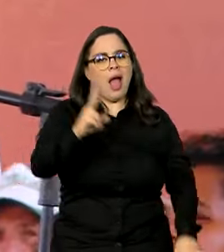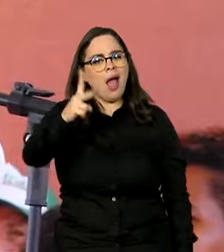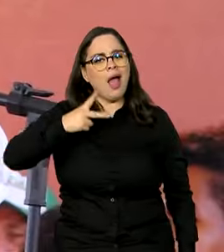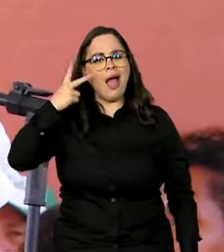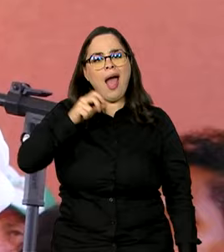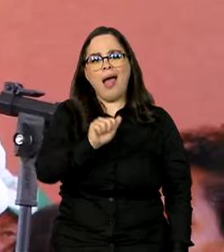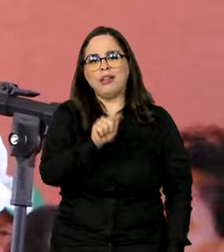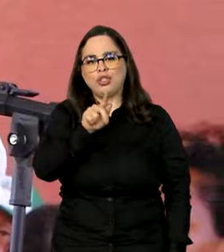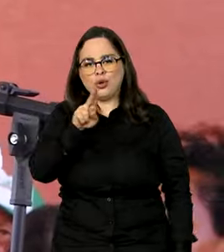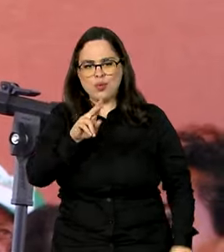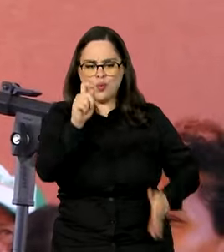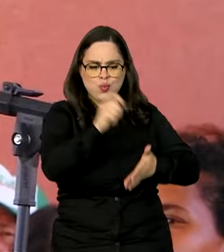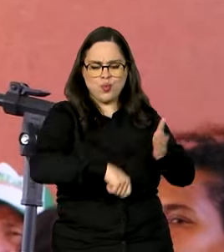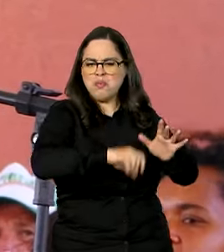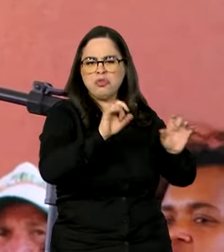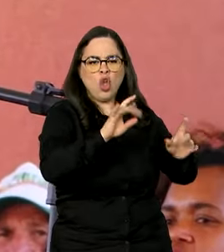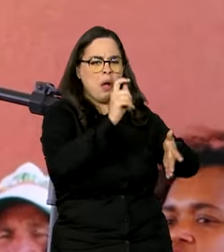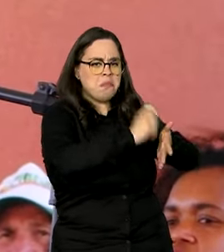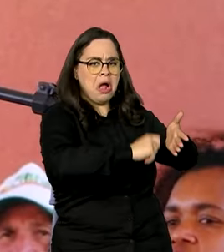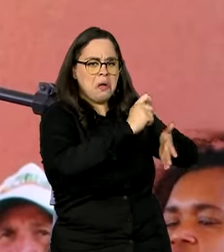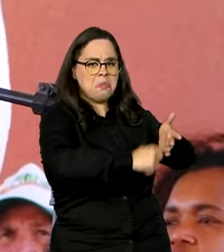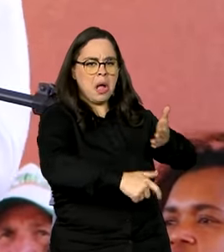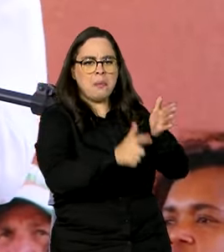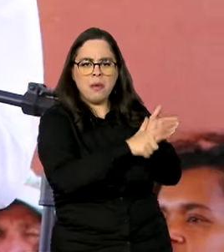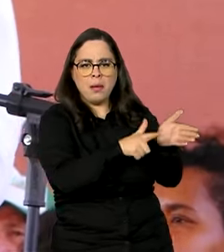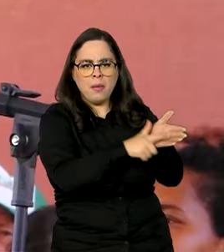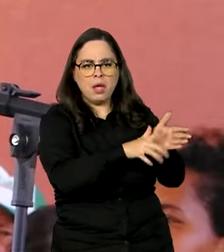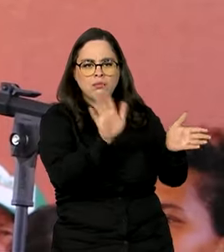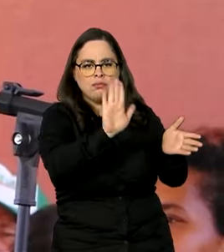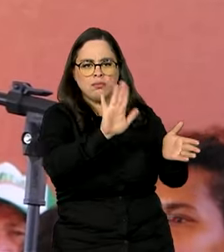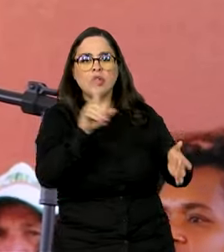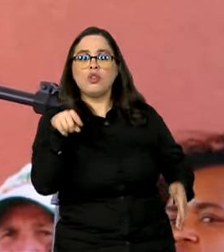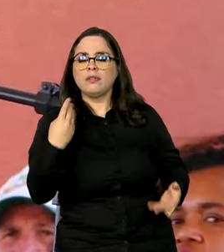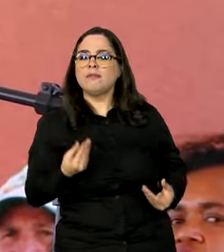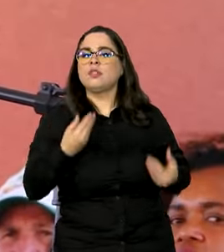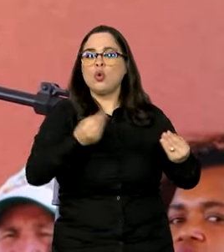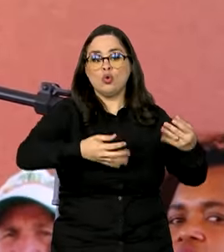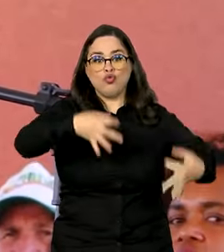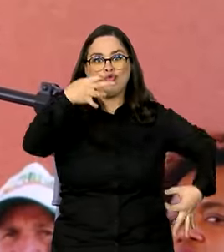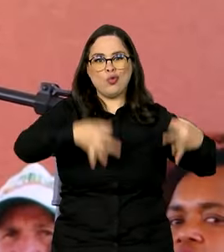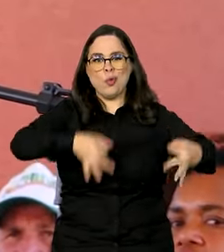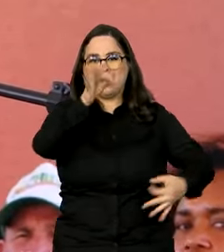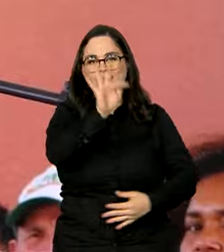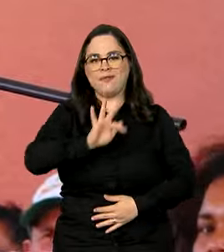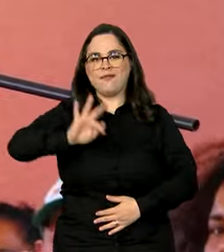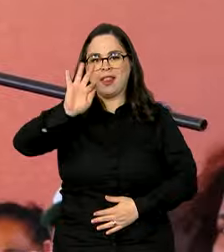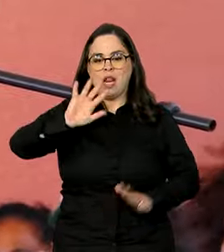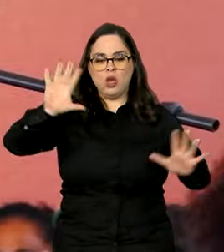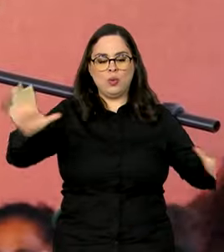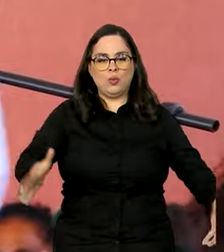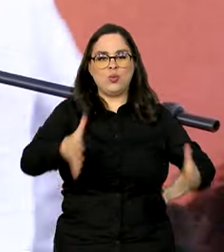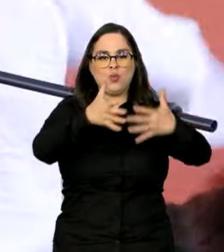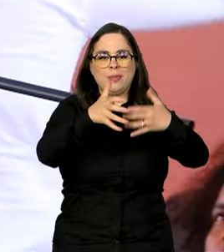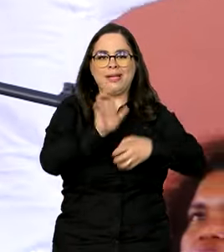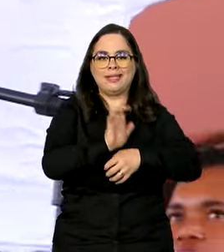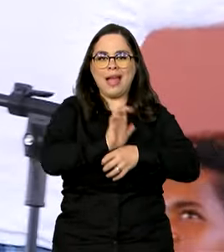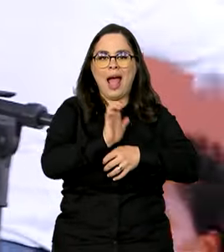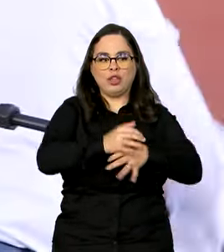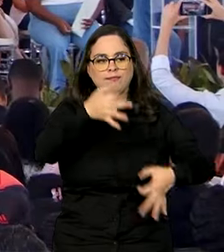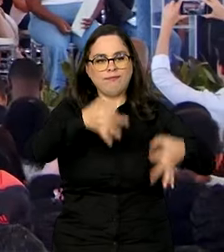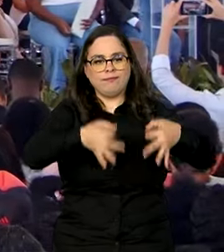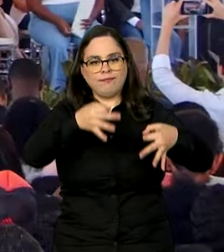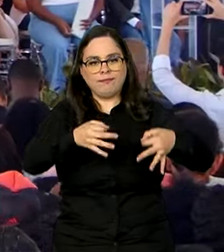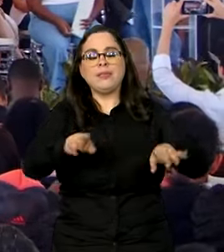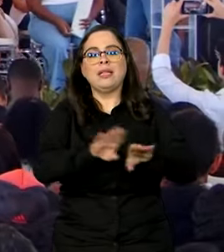da União que vai assinar o acordo. Nós trouxemos aqui os juízes federais, a magistratura estadual, a